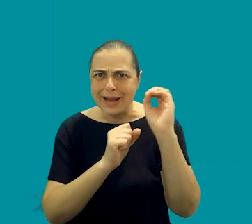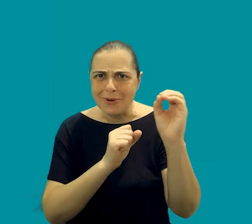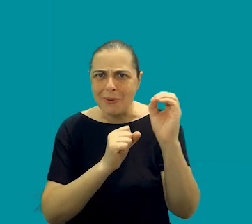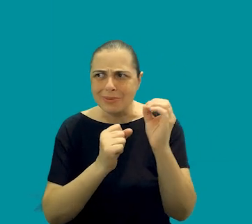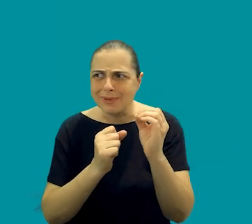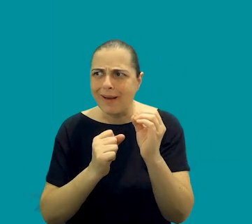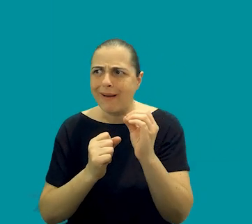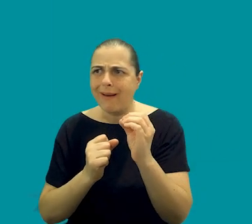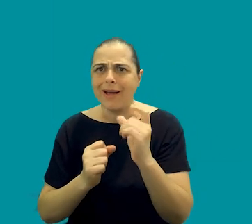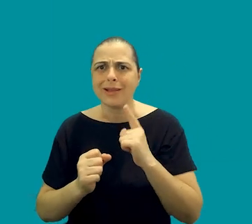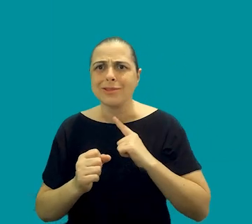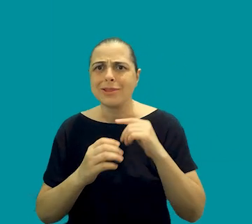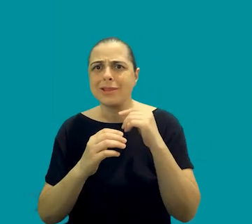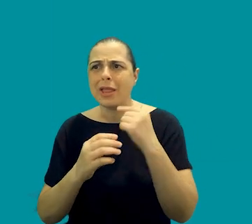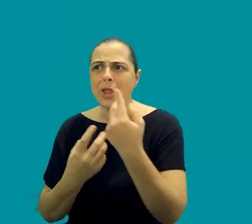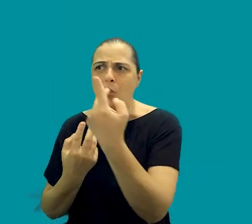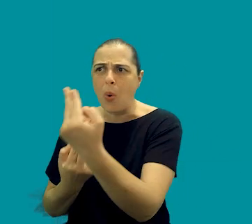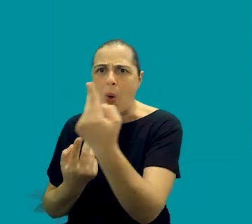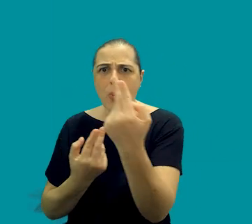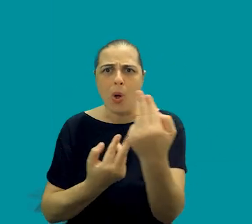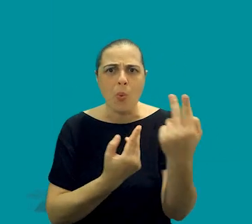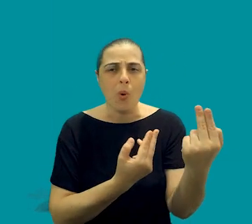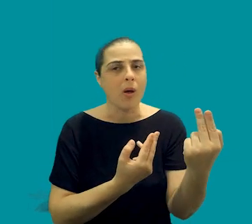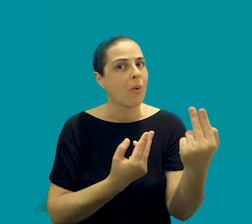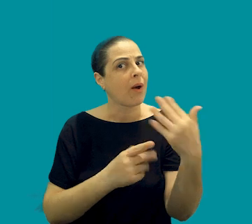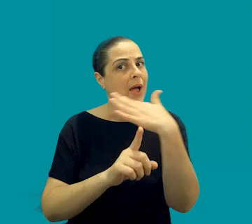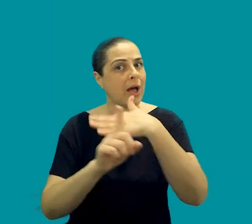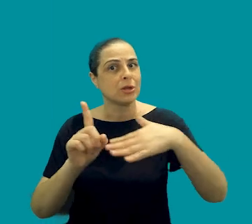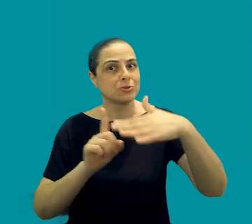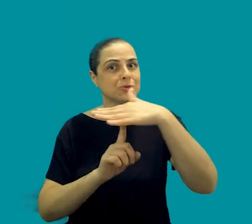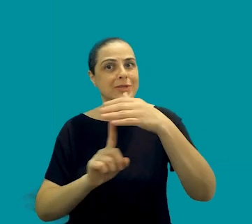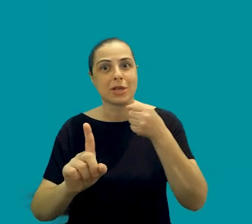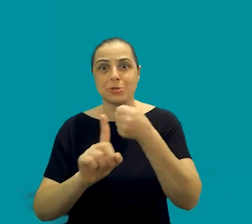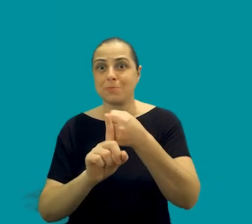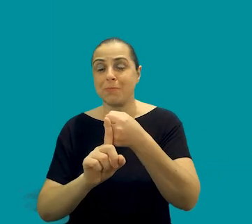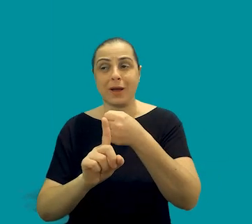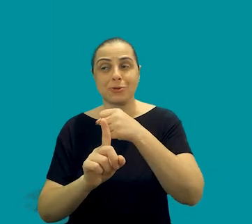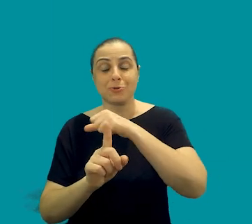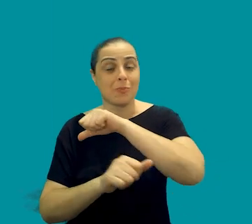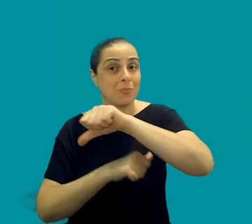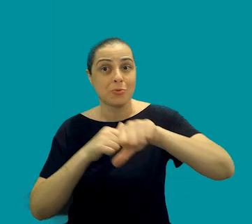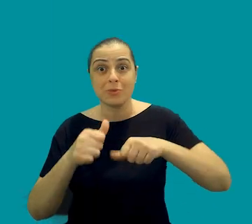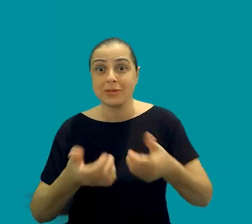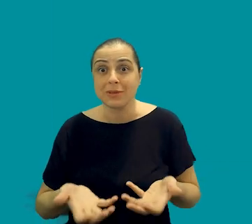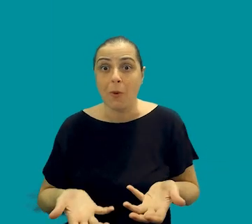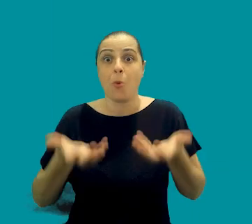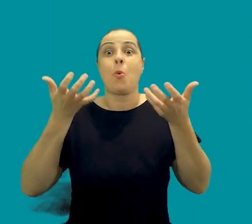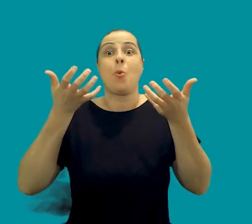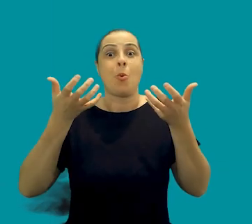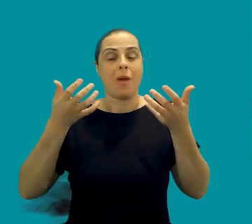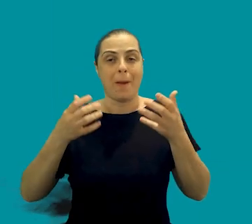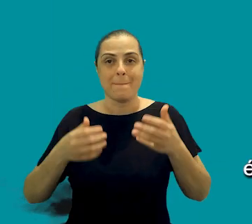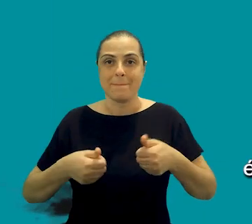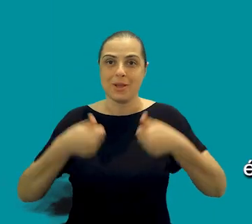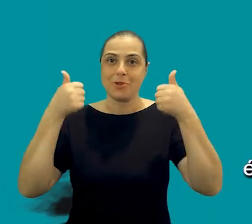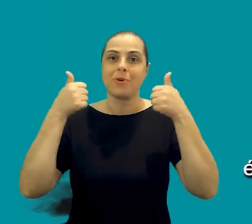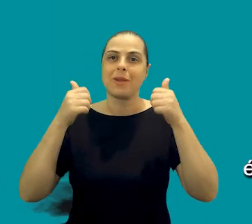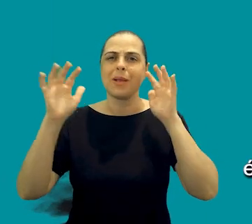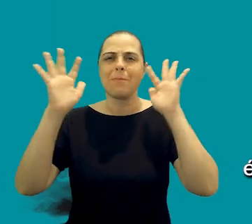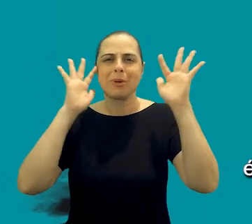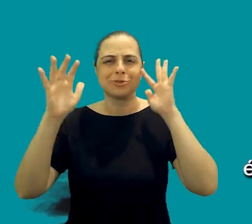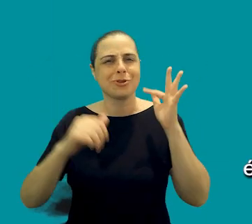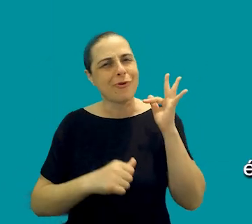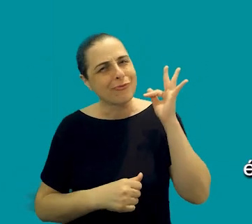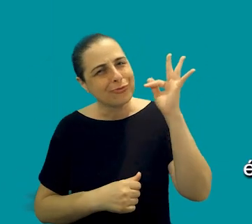gente teria, assim, a transformação social seria completamente diferente, assim, né? Eu acho que esse é um olhar lá para o futuro. Acho que é